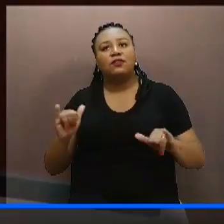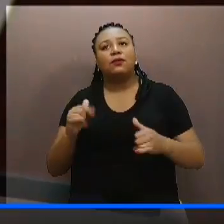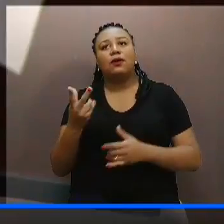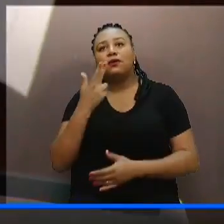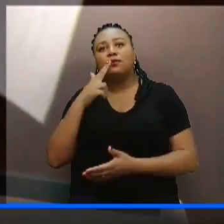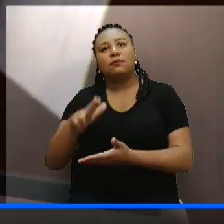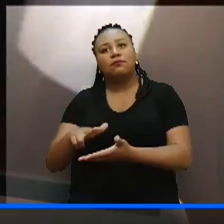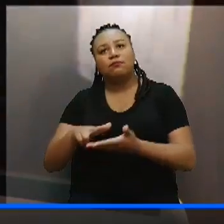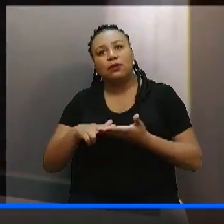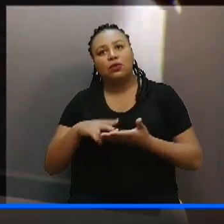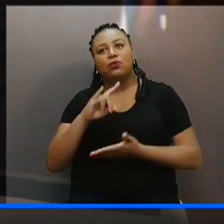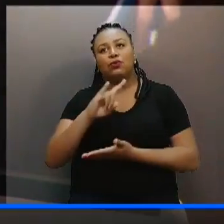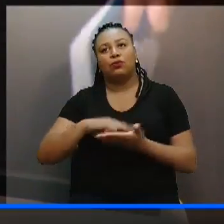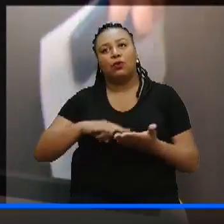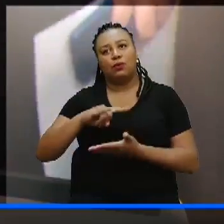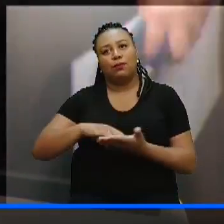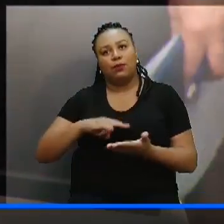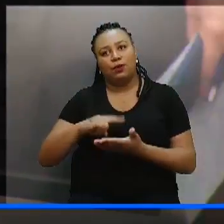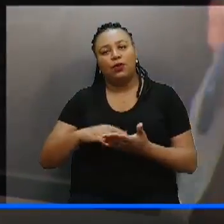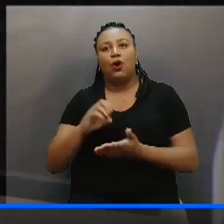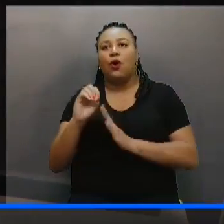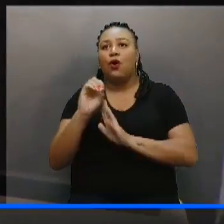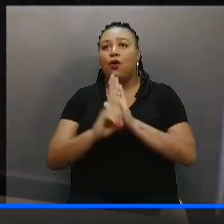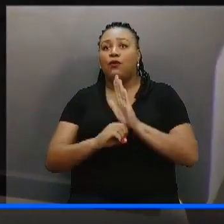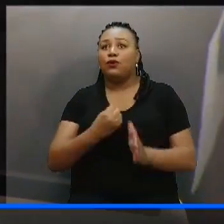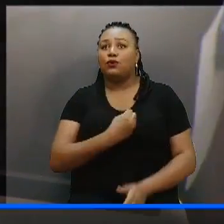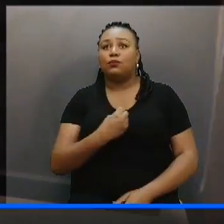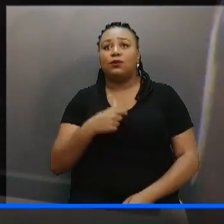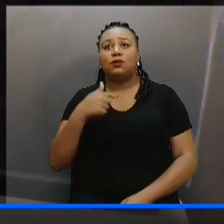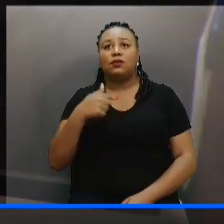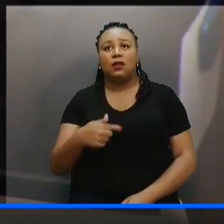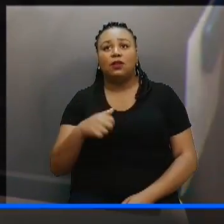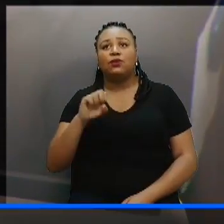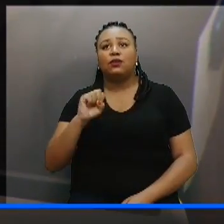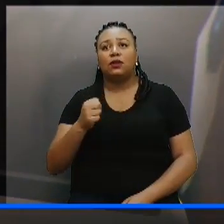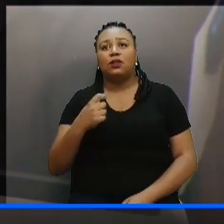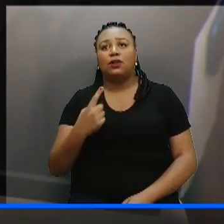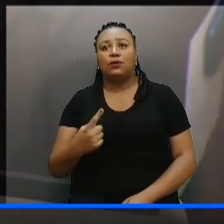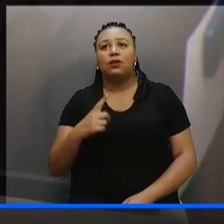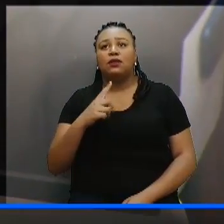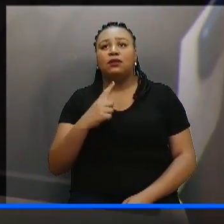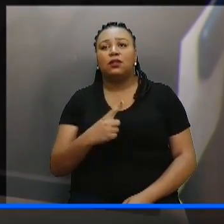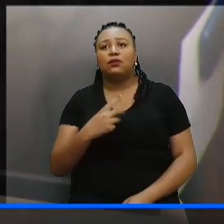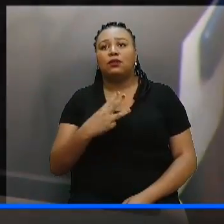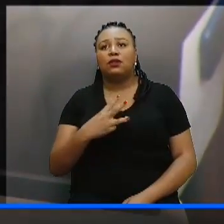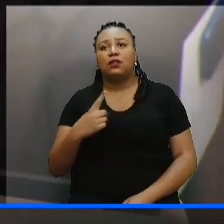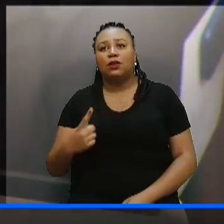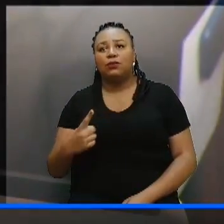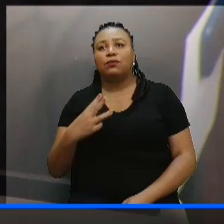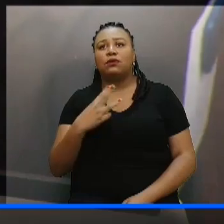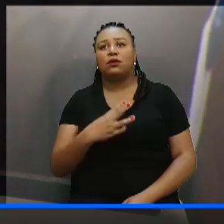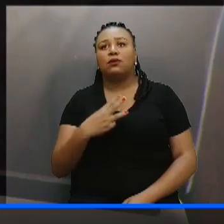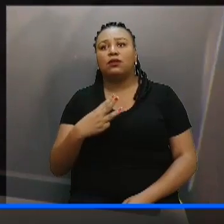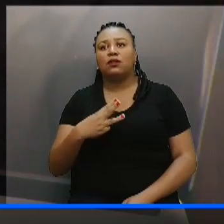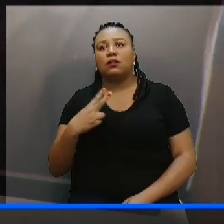dos seguintes documentos ofícios número 7 81 131 132